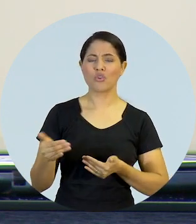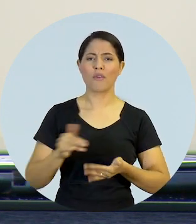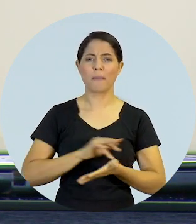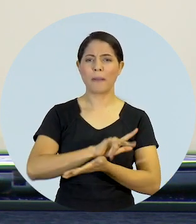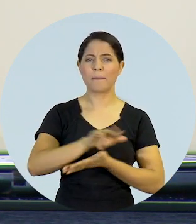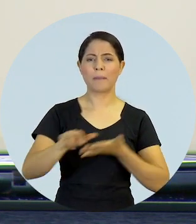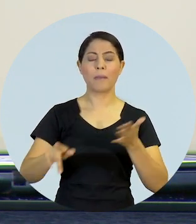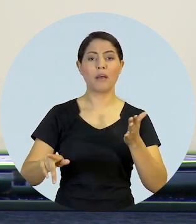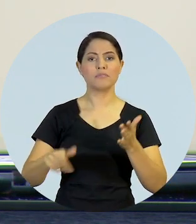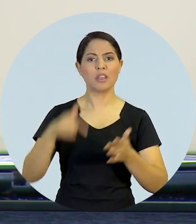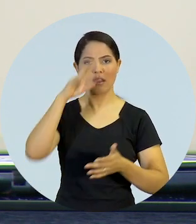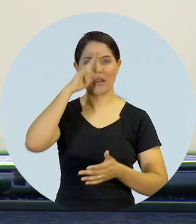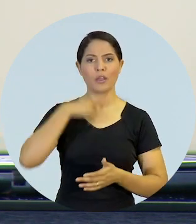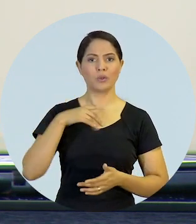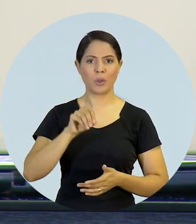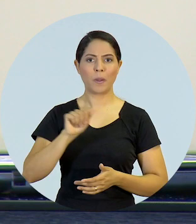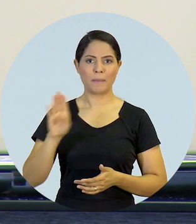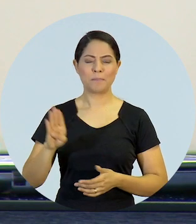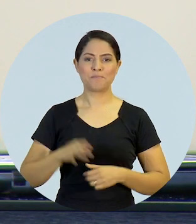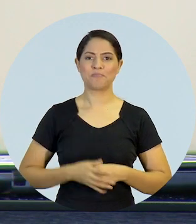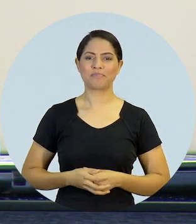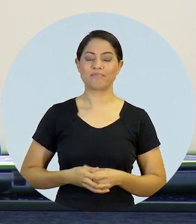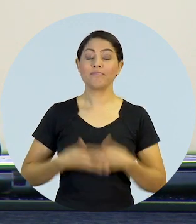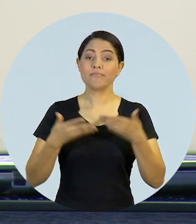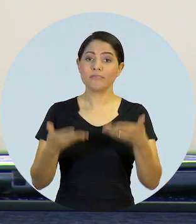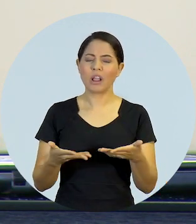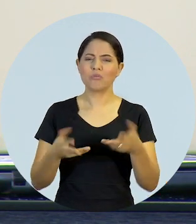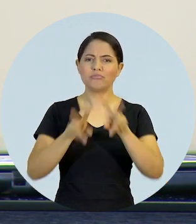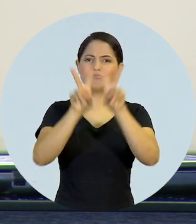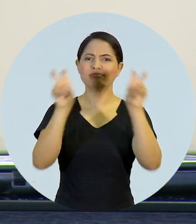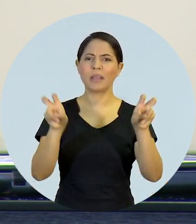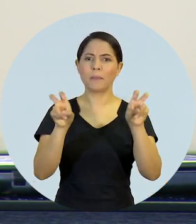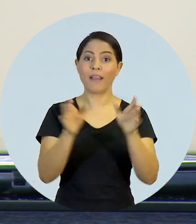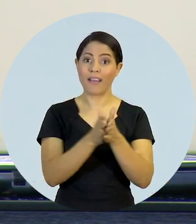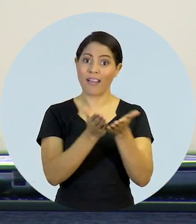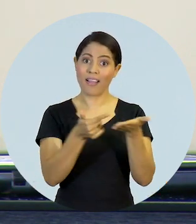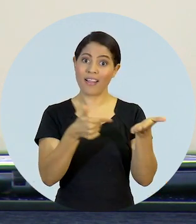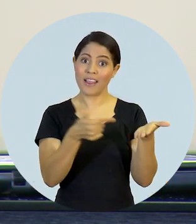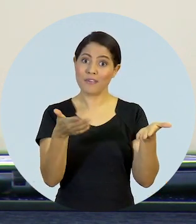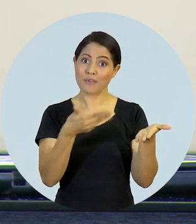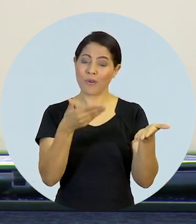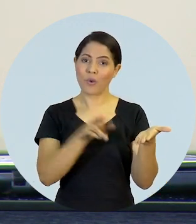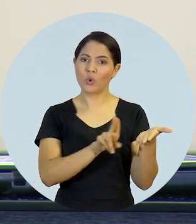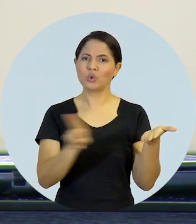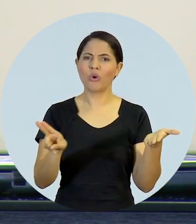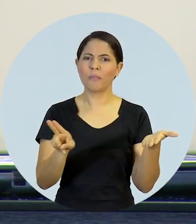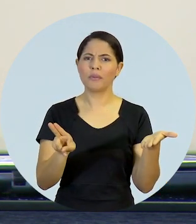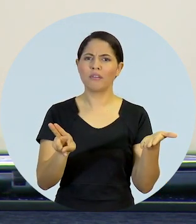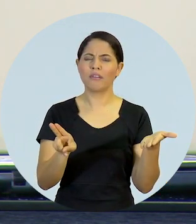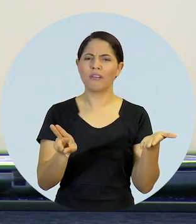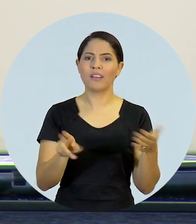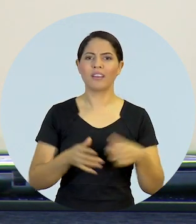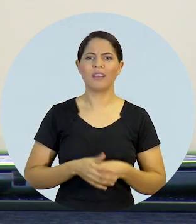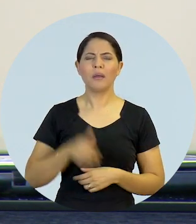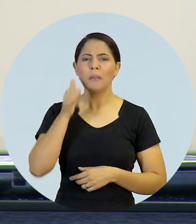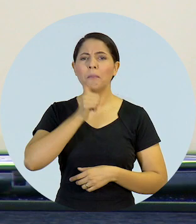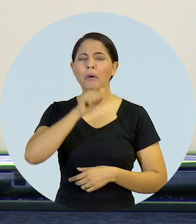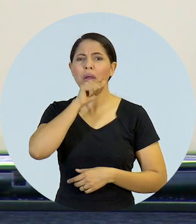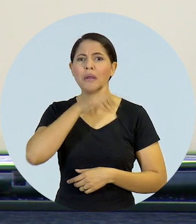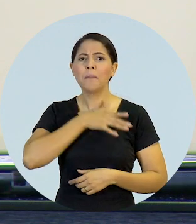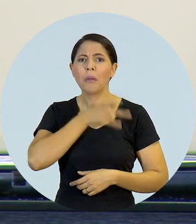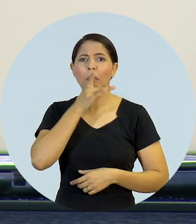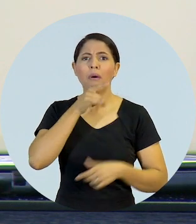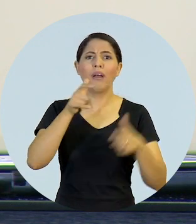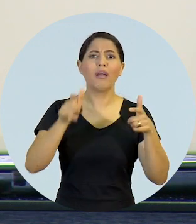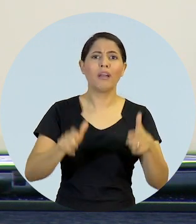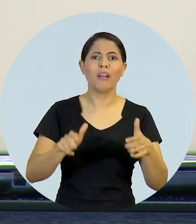Criança, Adolescente e Juventude da OAB-DF e vim aqui para falar do nosso novo livro. O livro se chama Mãe,